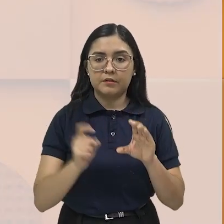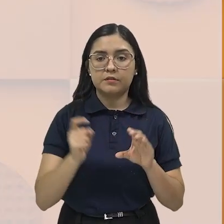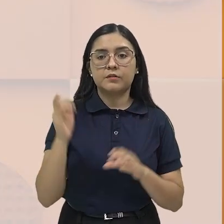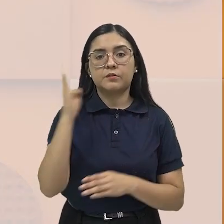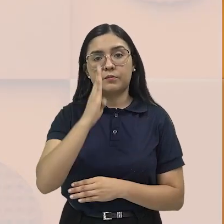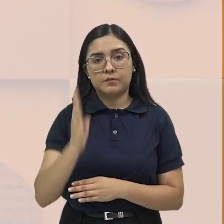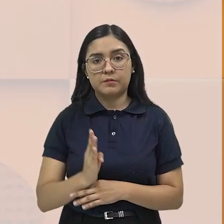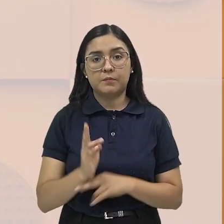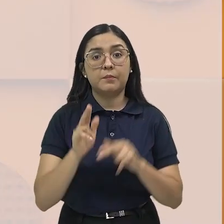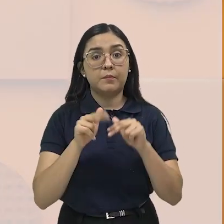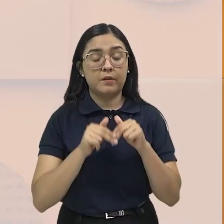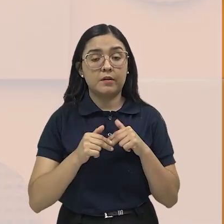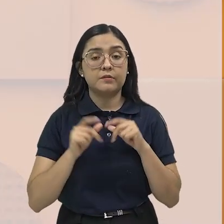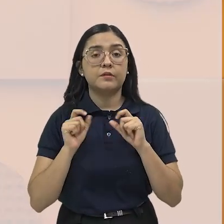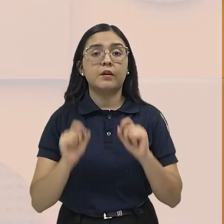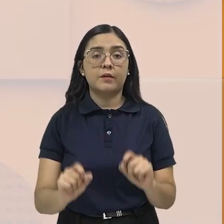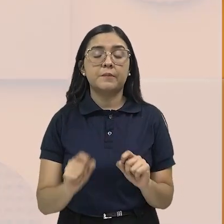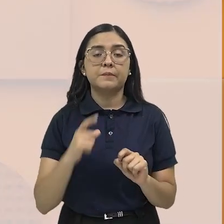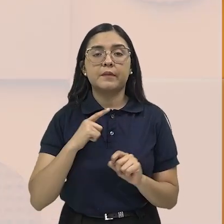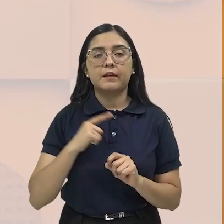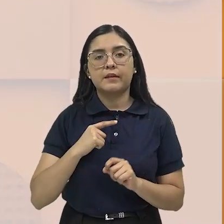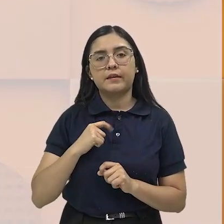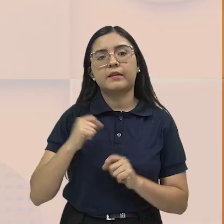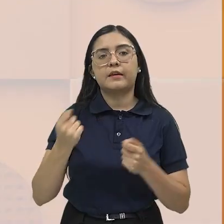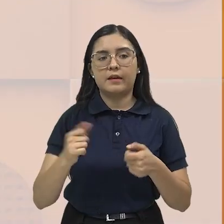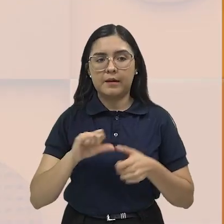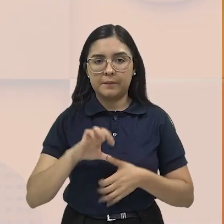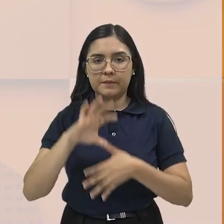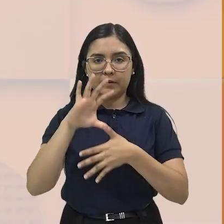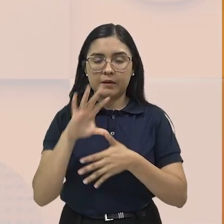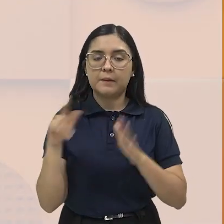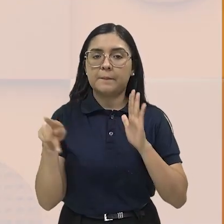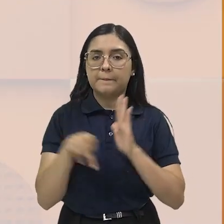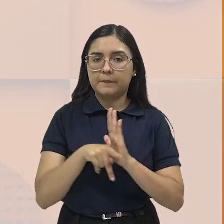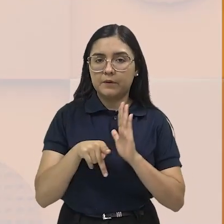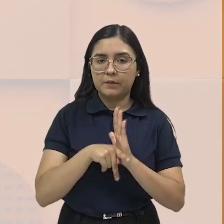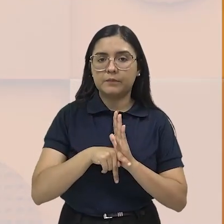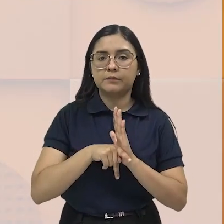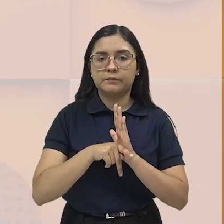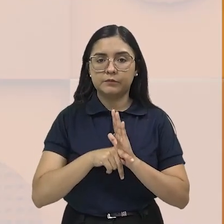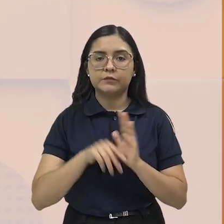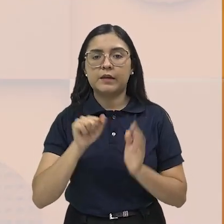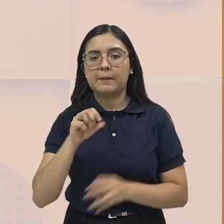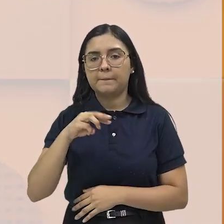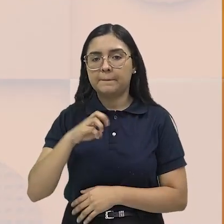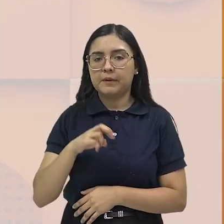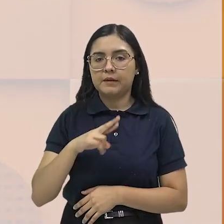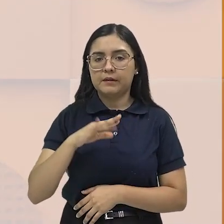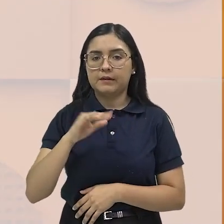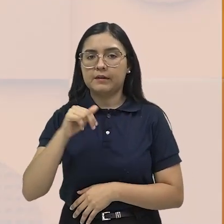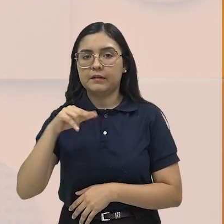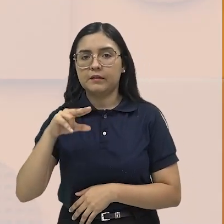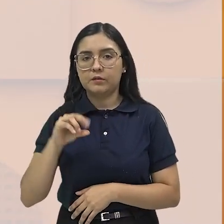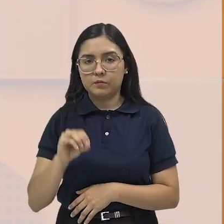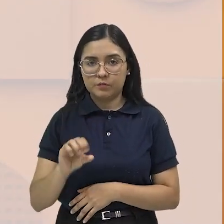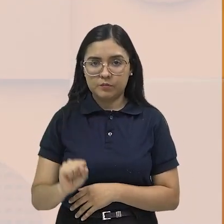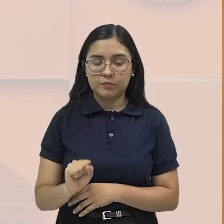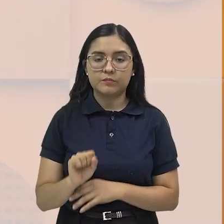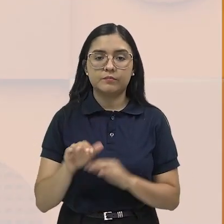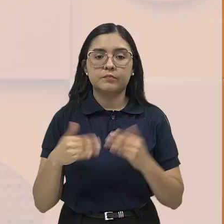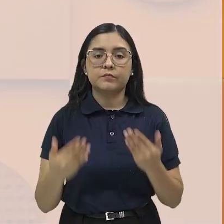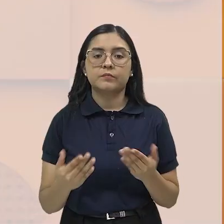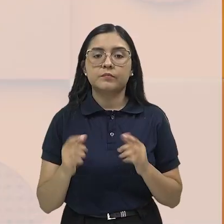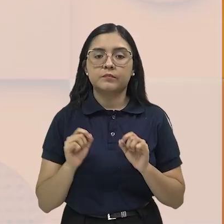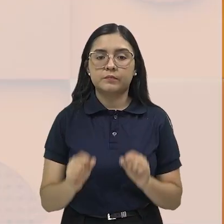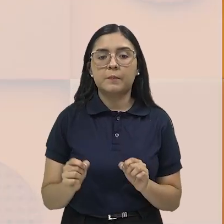Brasil, justamente porque eles pregavam que a América deveria ser para os americanos. Na prática, a América deveria ser